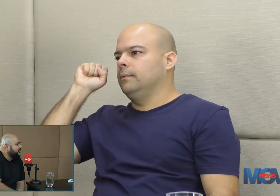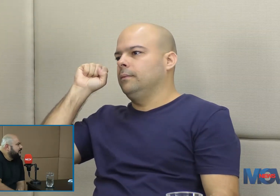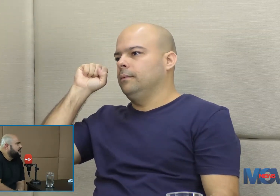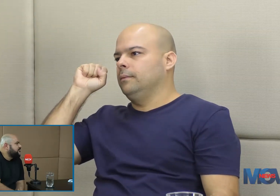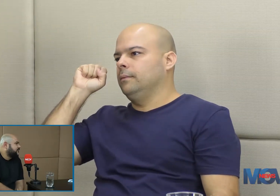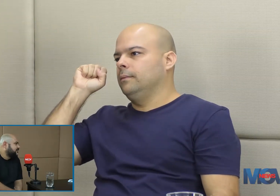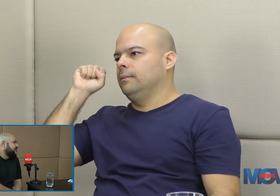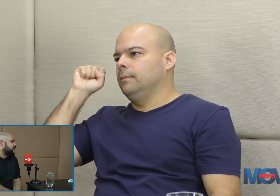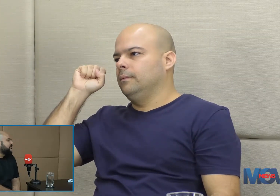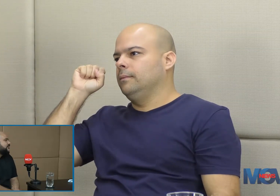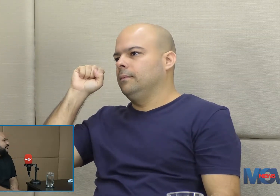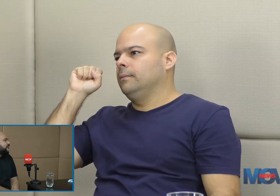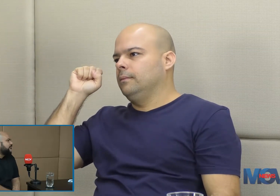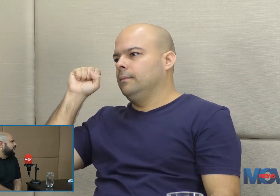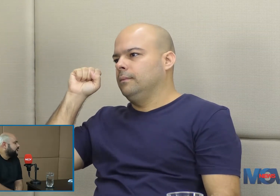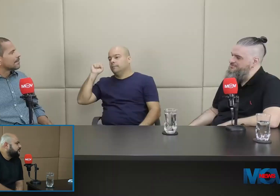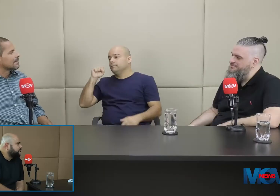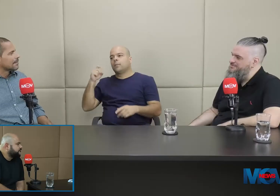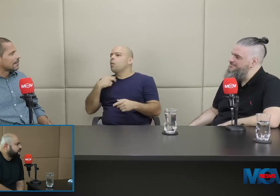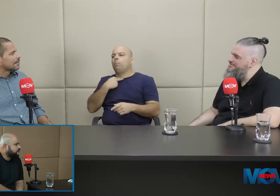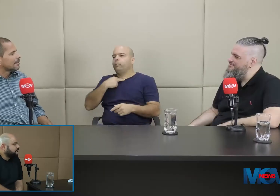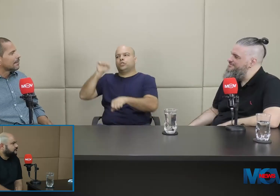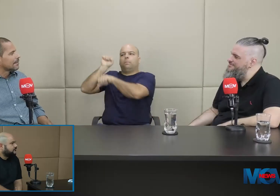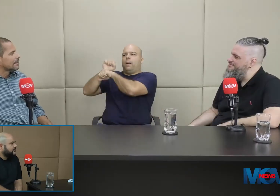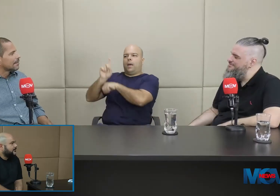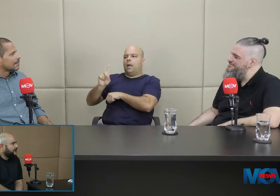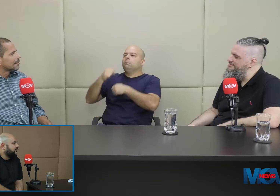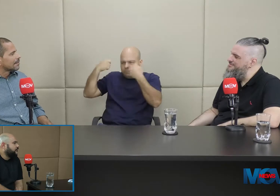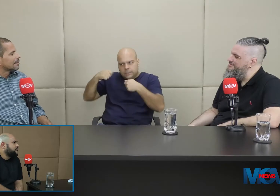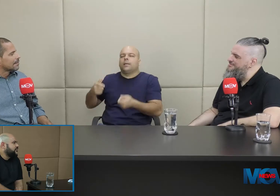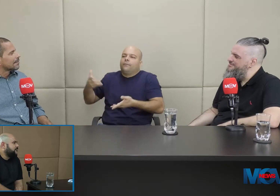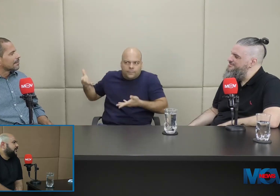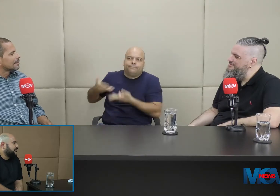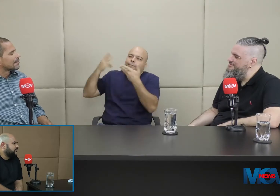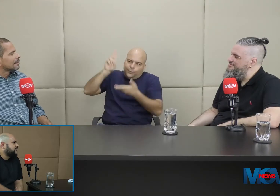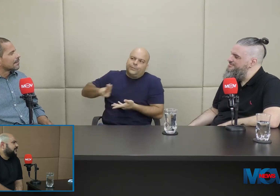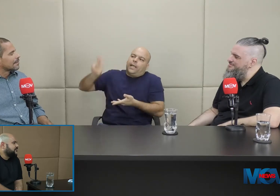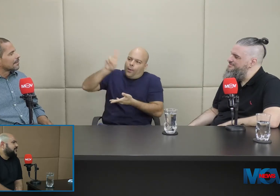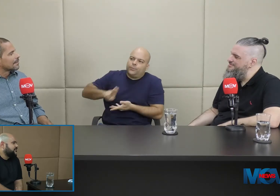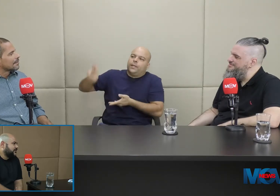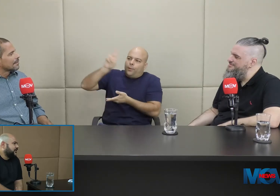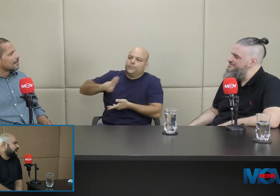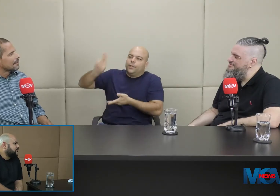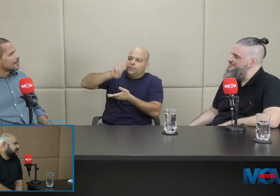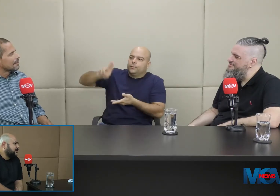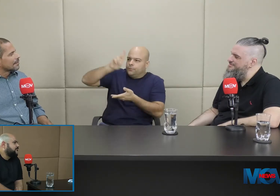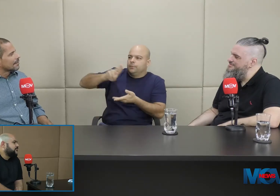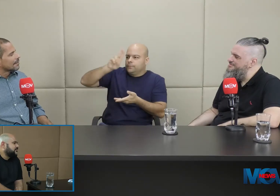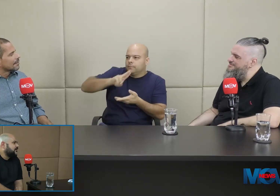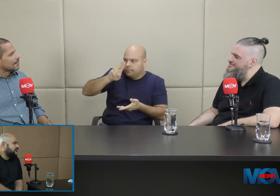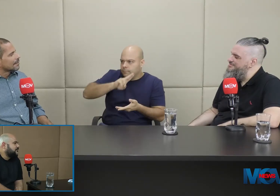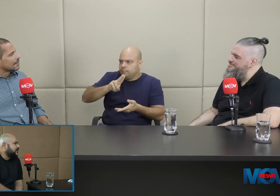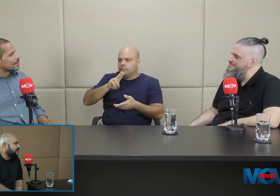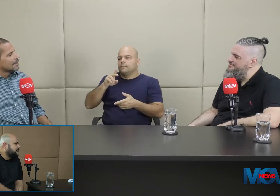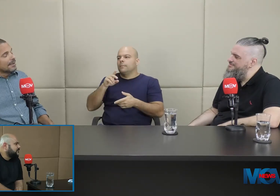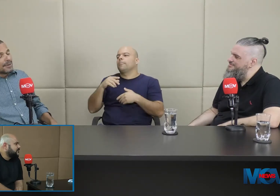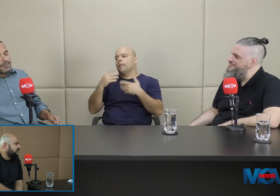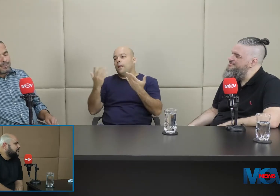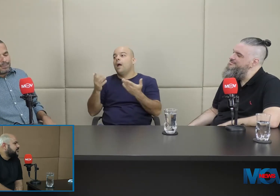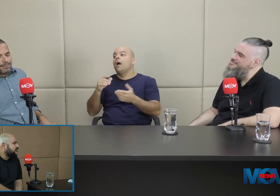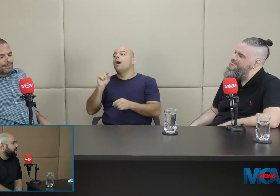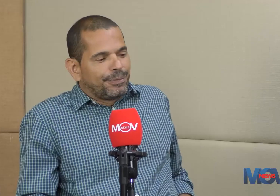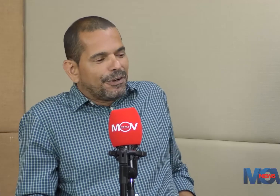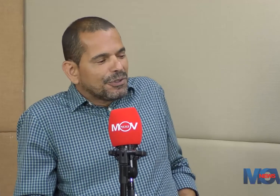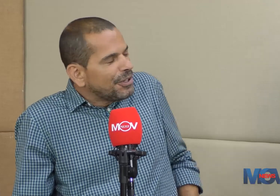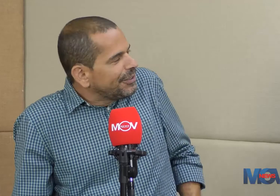no futuro ele acreditou que seria possível ouvir. Eu não podia parar, ele precisava usar direto, sempre usar o aparelho,